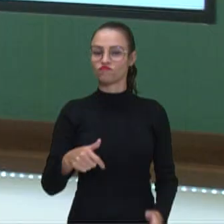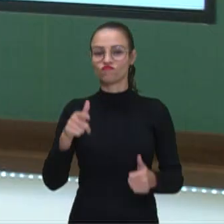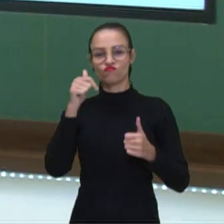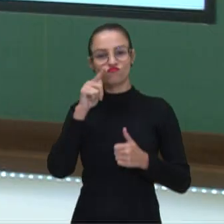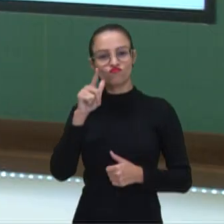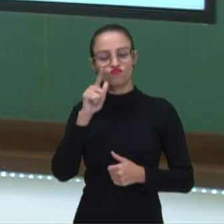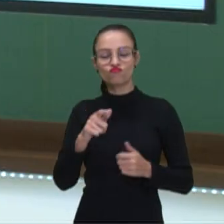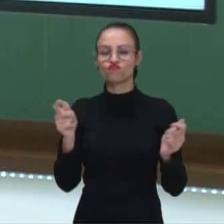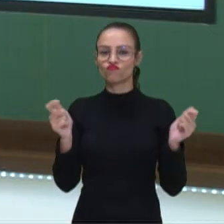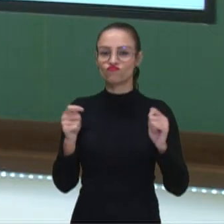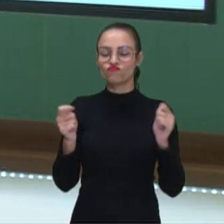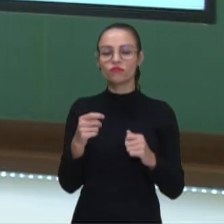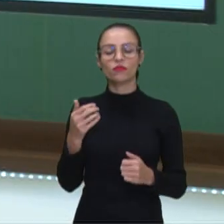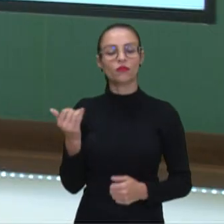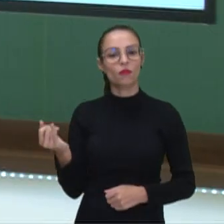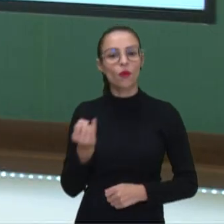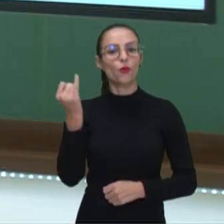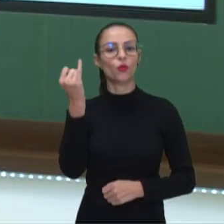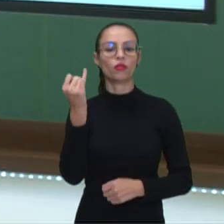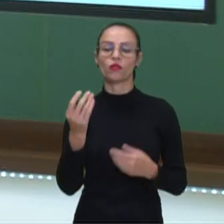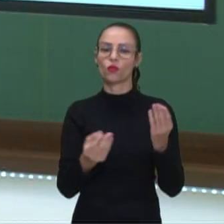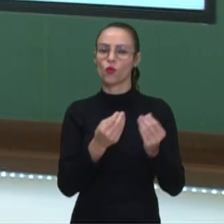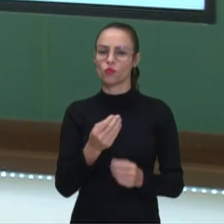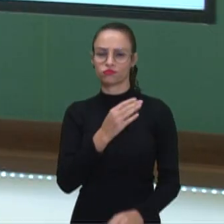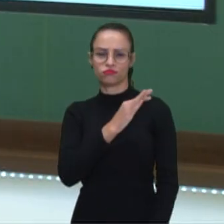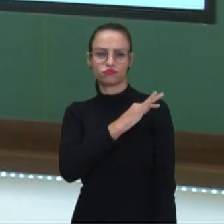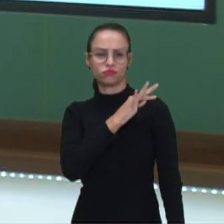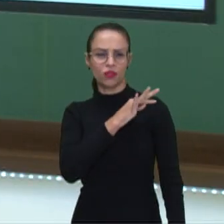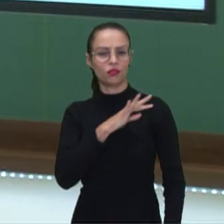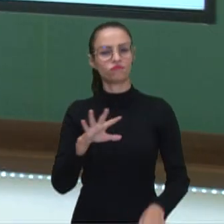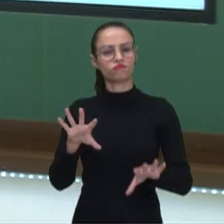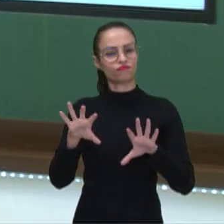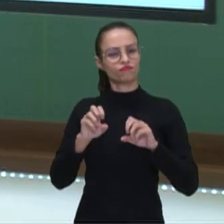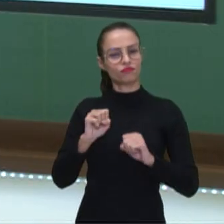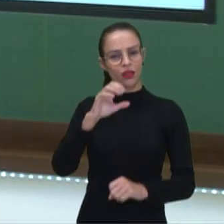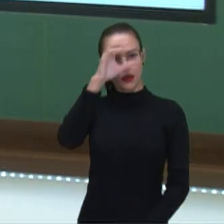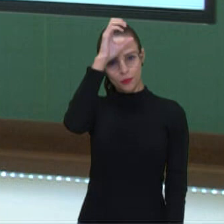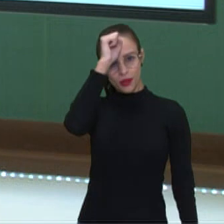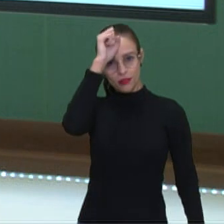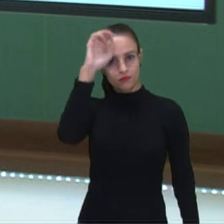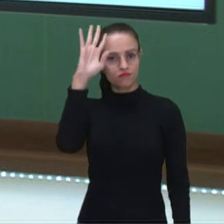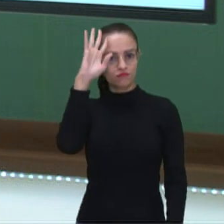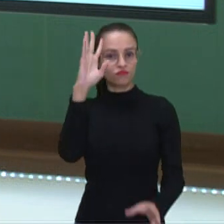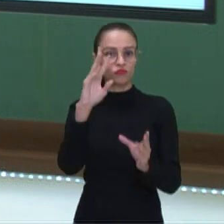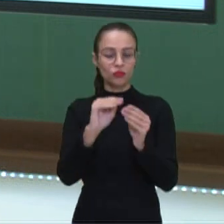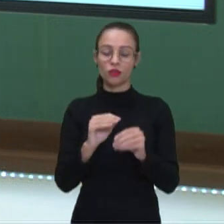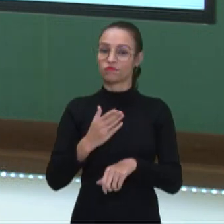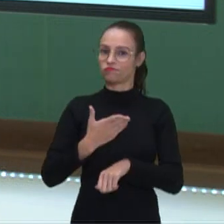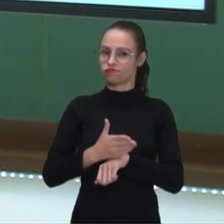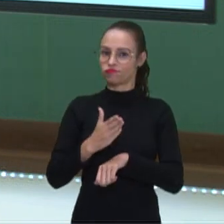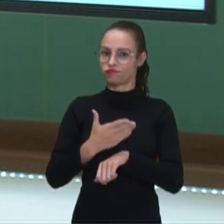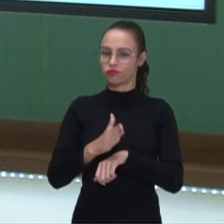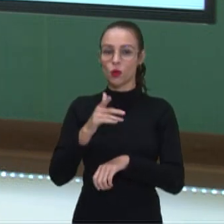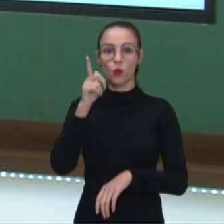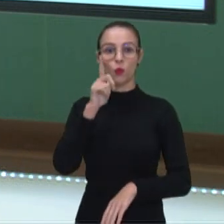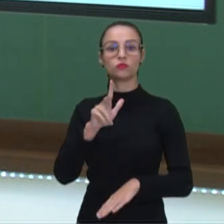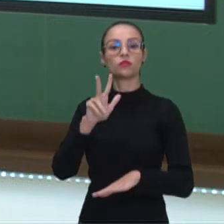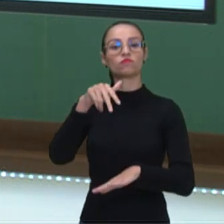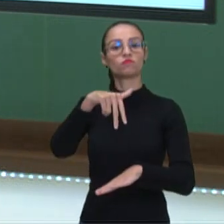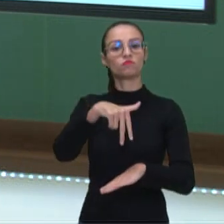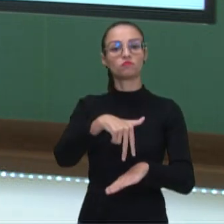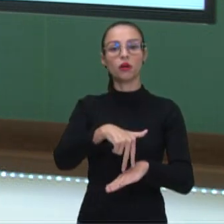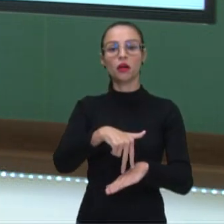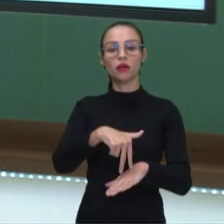A importância aí da gente ter essas técnicas, se apropriar, estudar, compreender, treinar, para que a gente possa falar